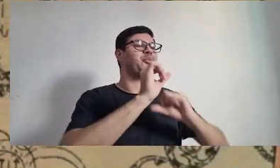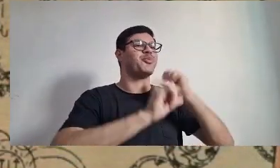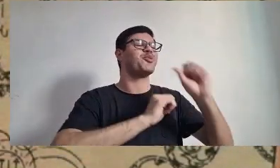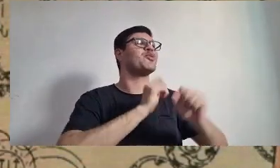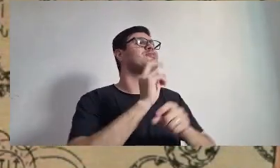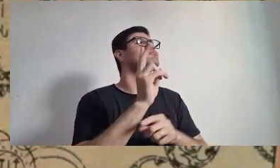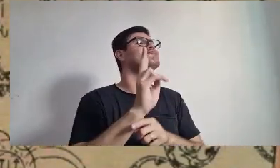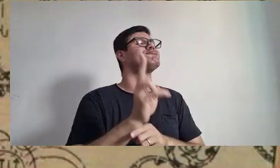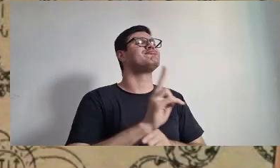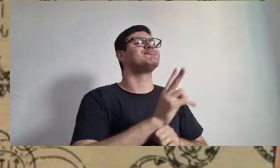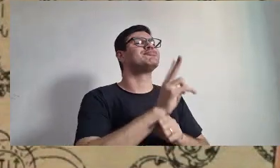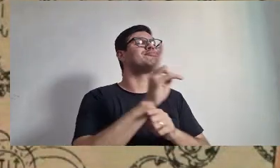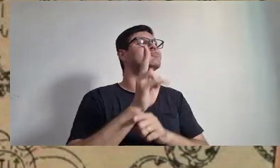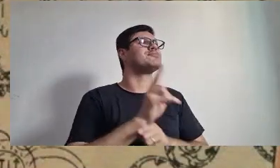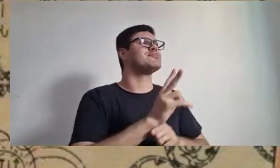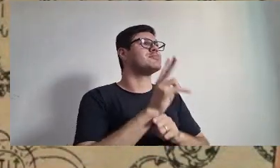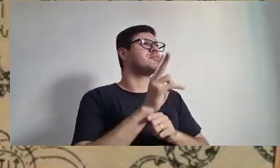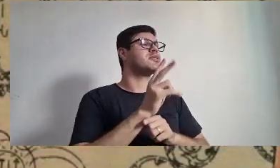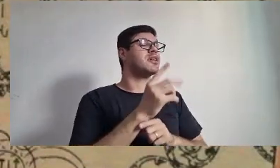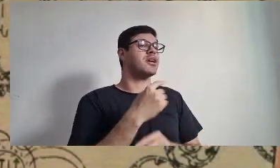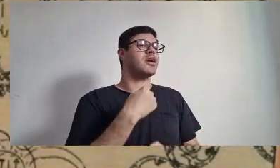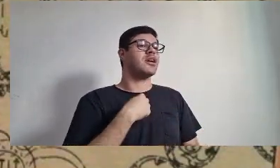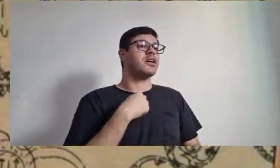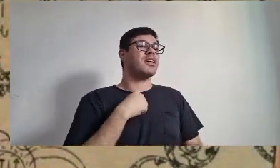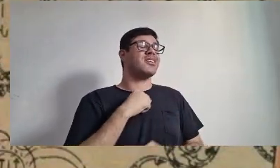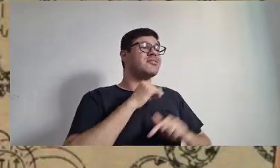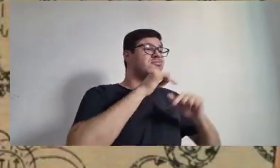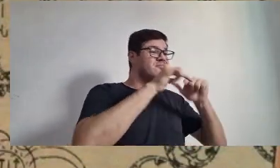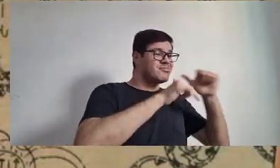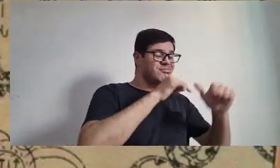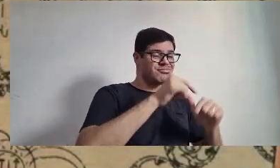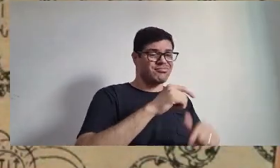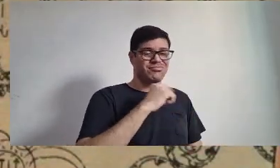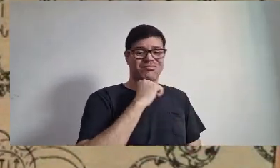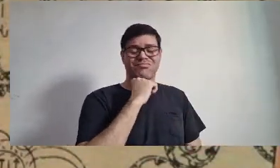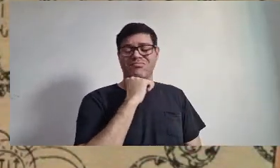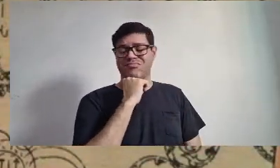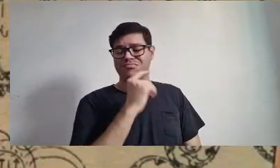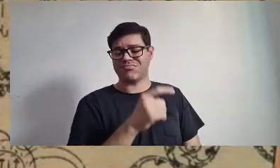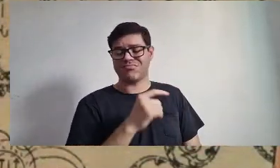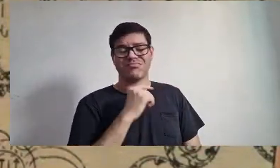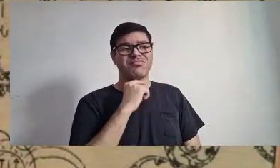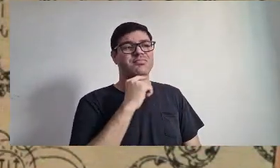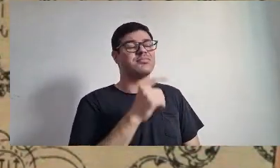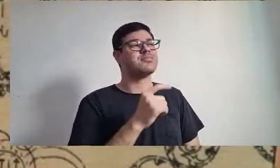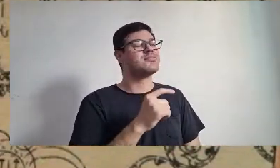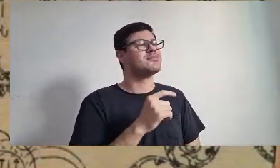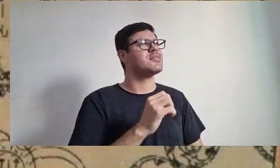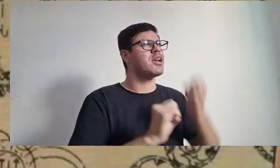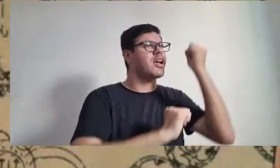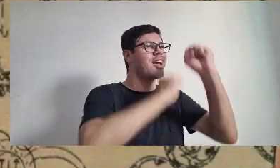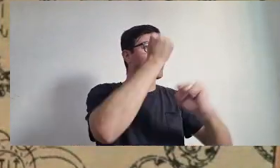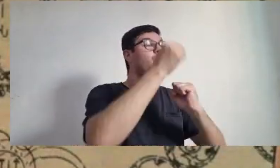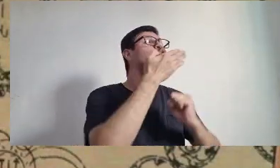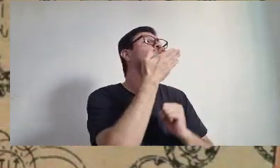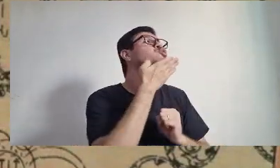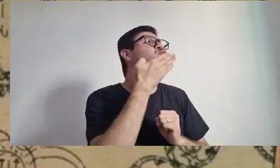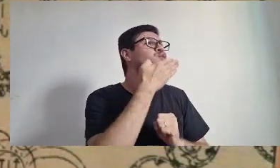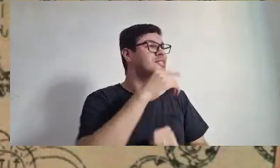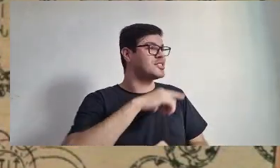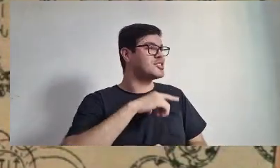eu não consegui um emprego. Eu achava que lá tinha uma fábrica de doces, tinha uma